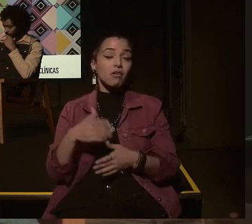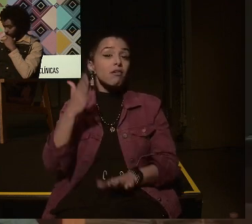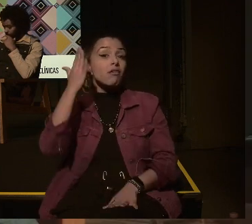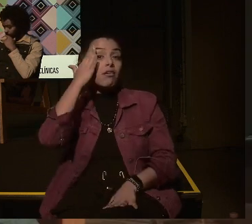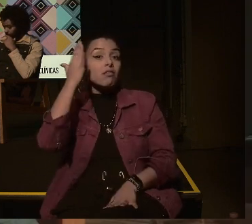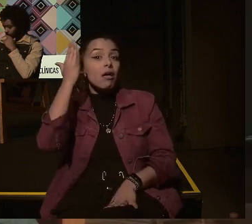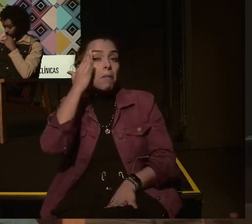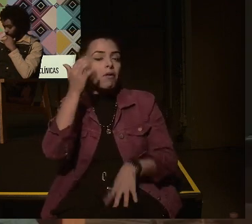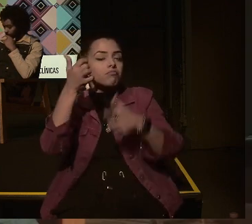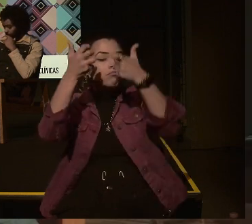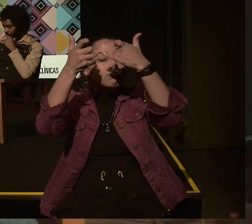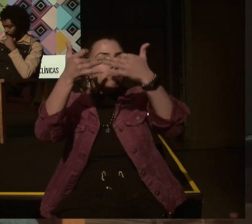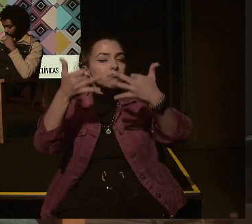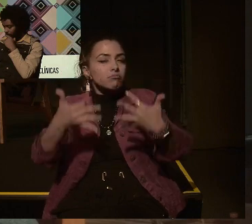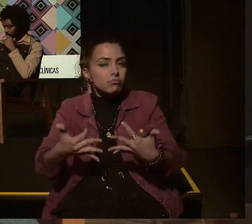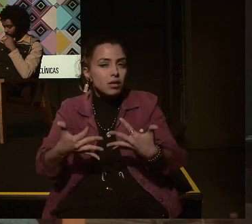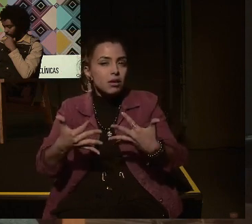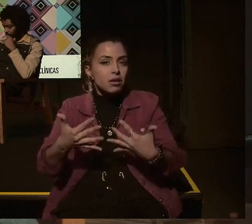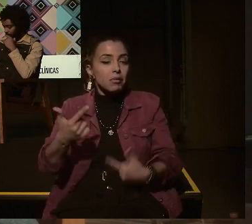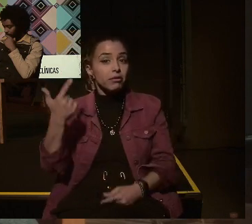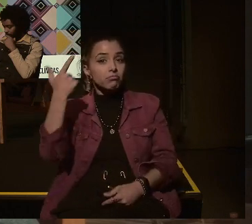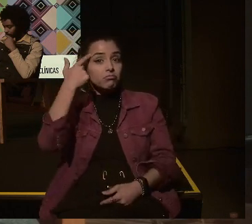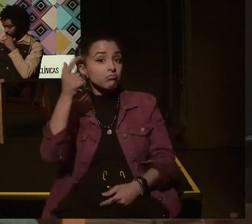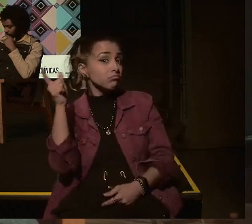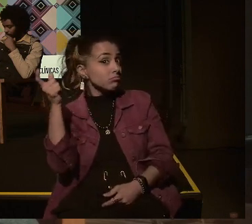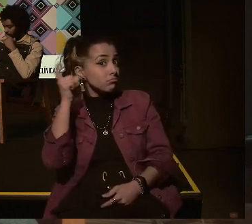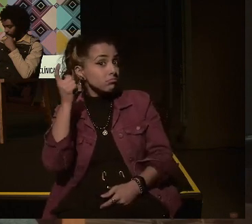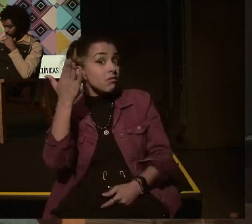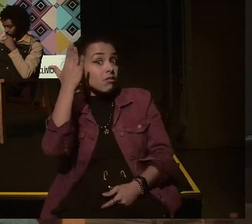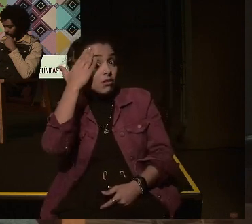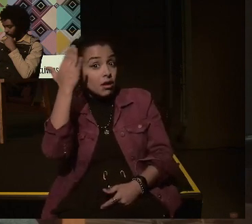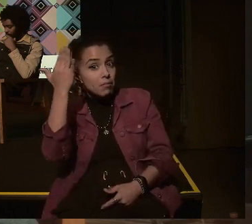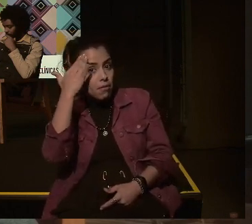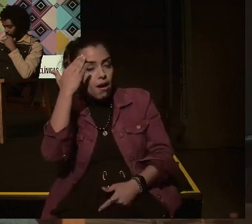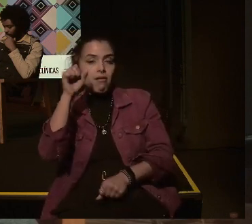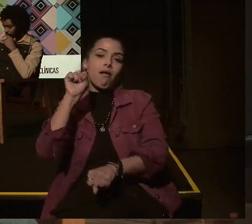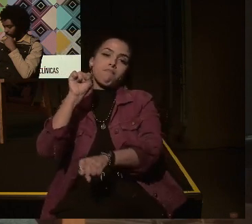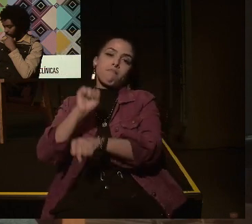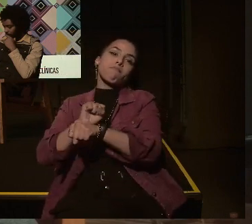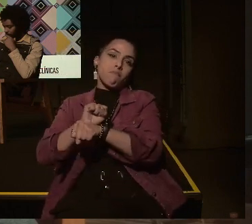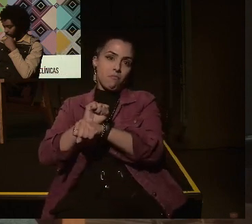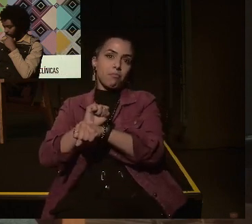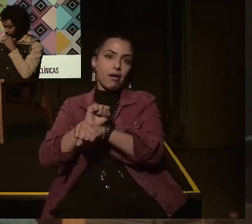essa ideia. Mas desnortear essa ideia